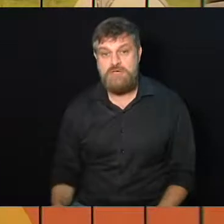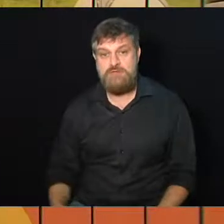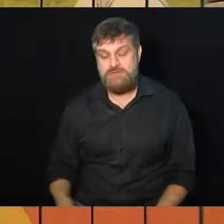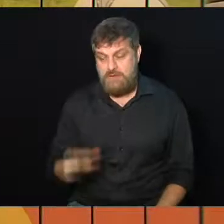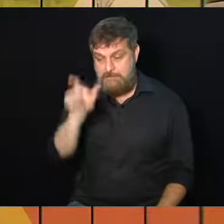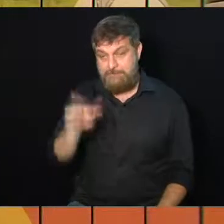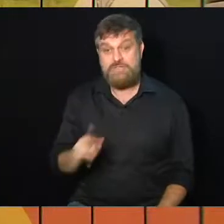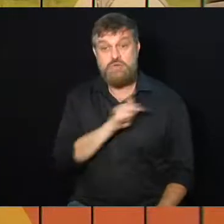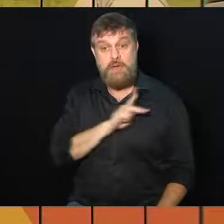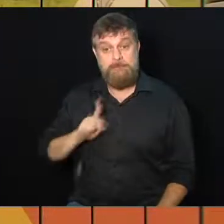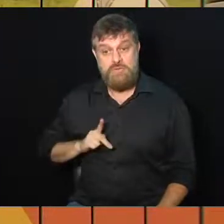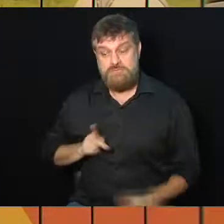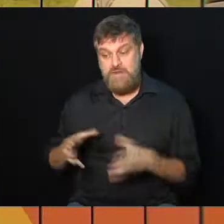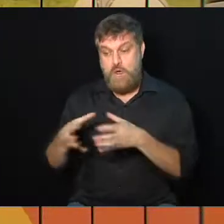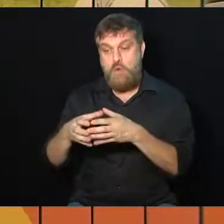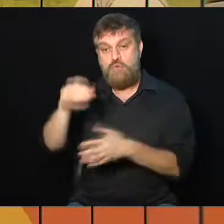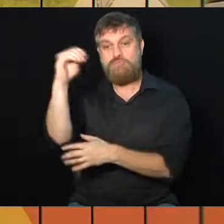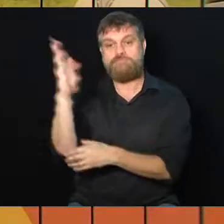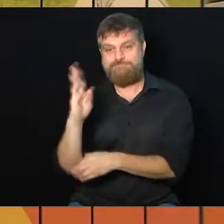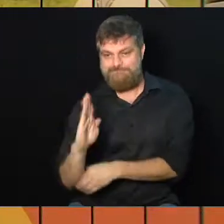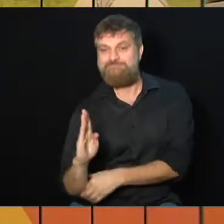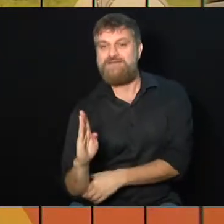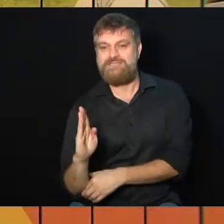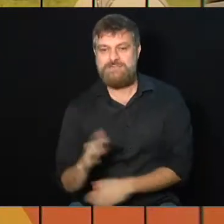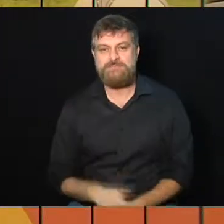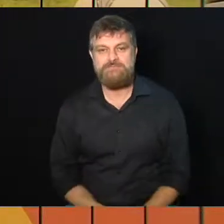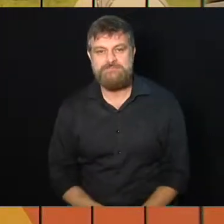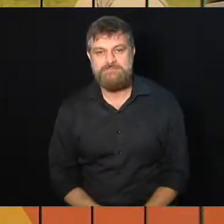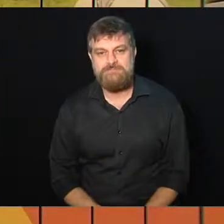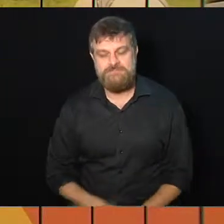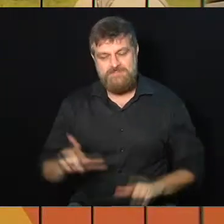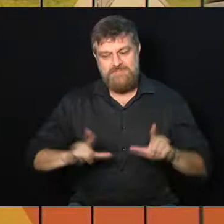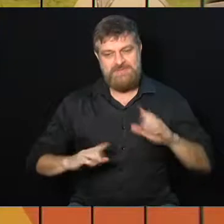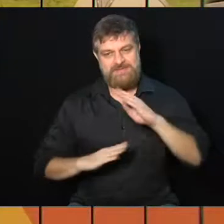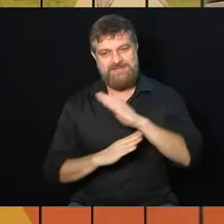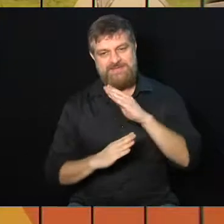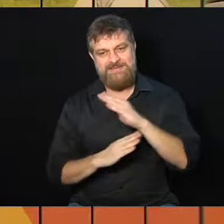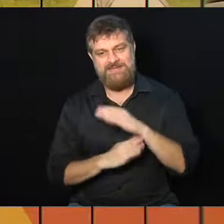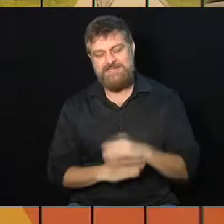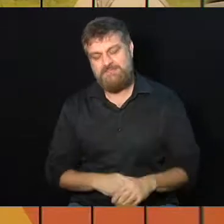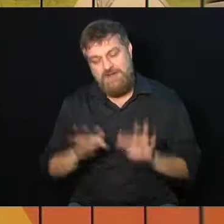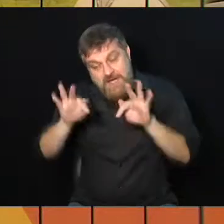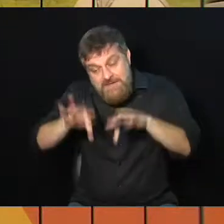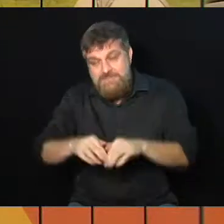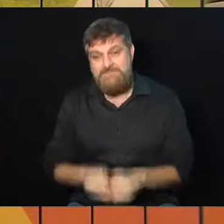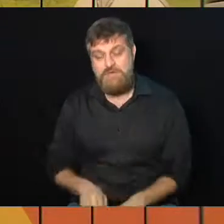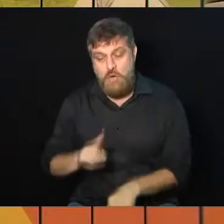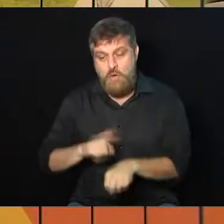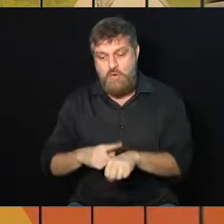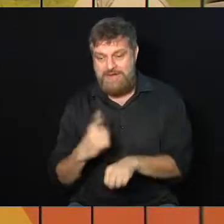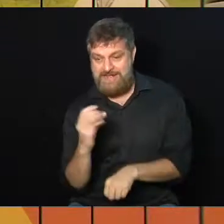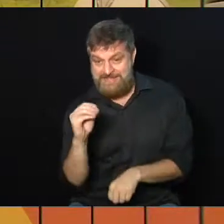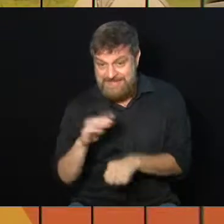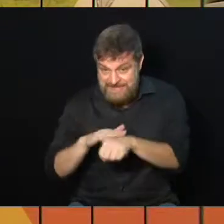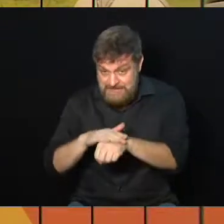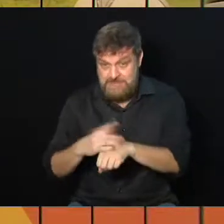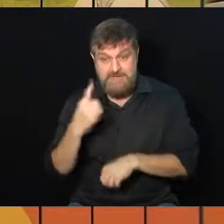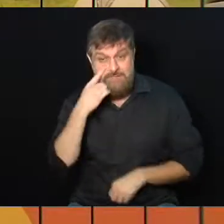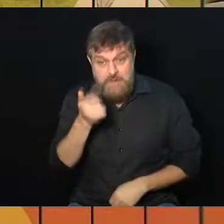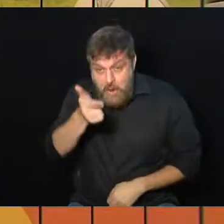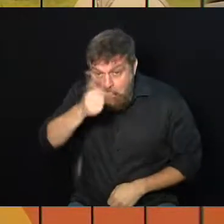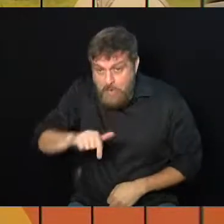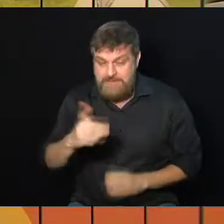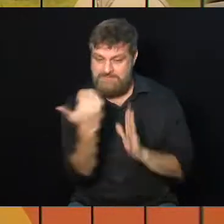Ponte Preta que vai defender a amarelinha. O Jornal Câmara Notícia fica por aqui. Às 10 horas da noite você acompanha